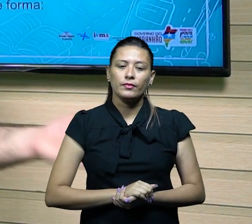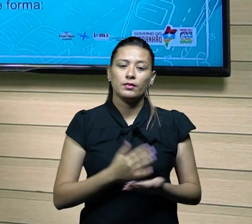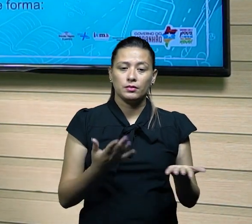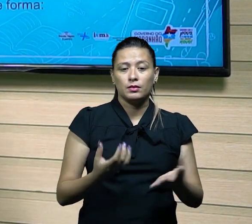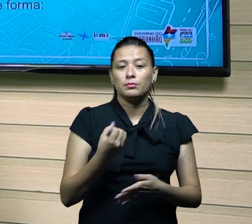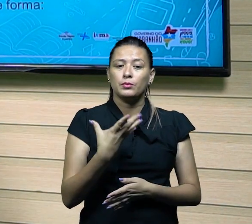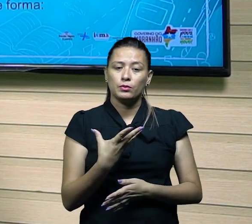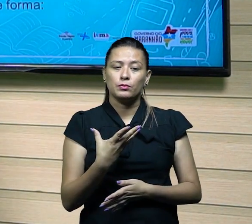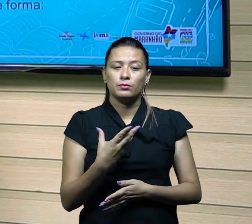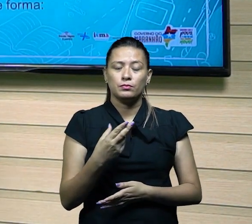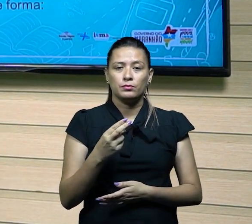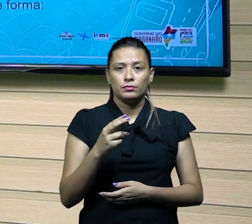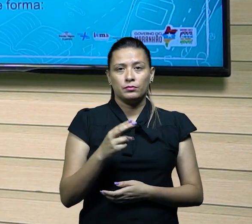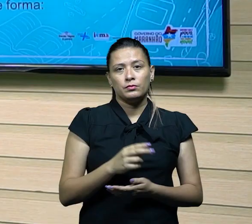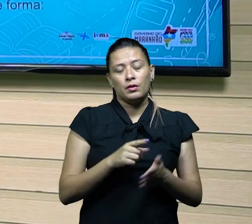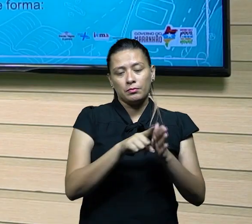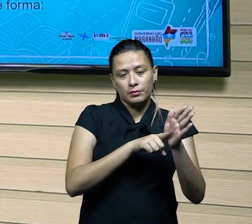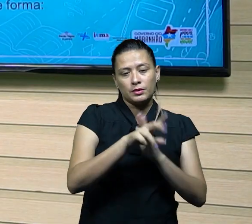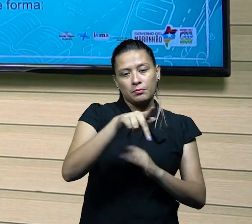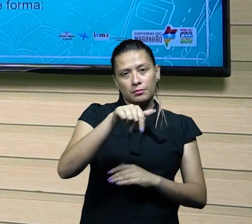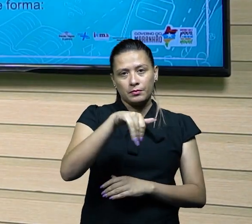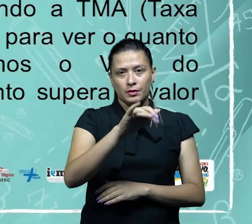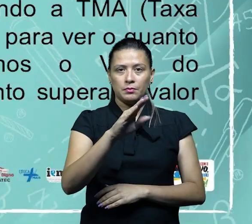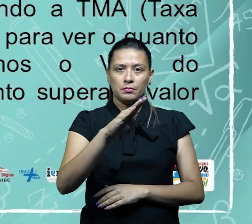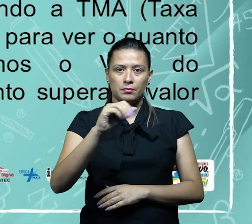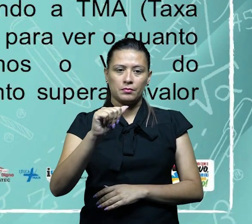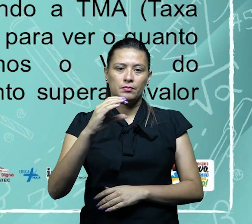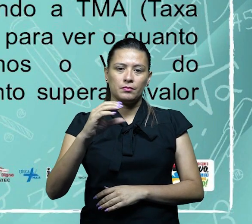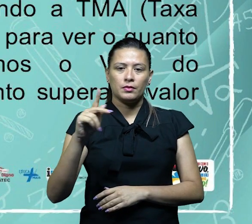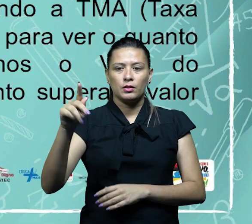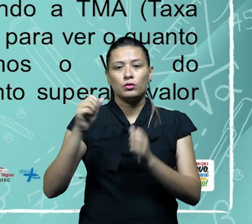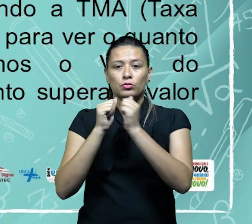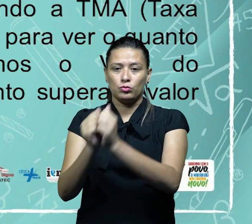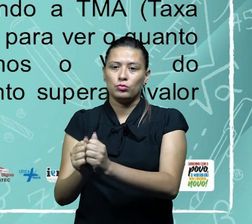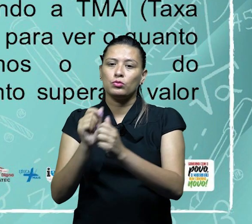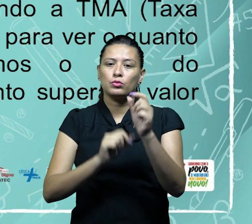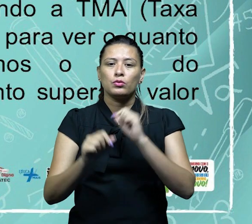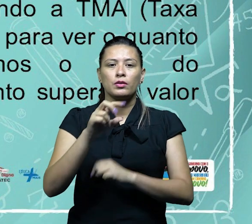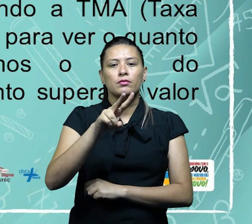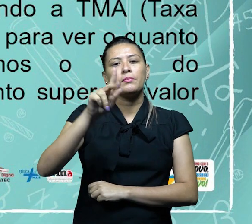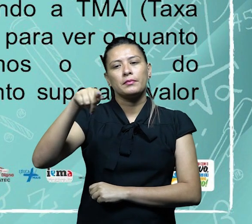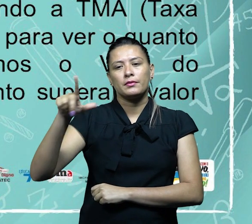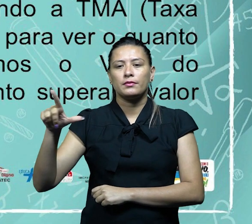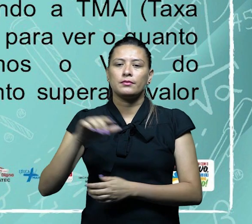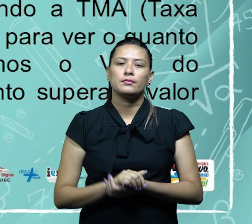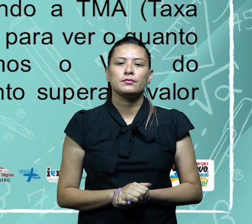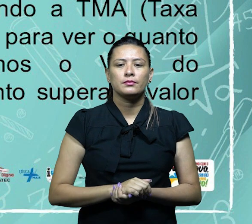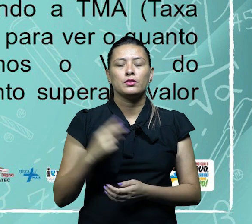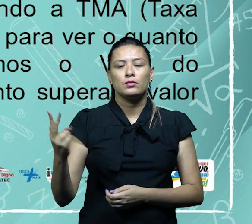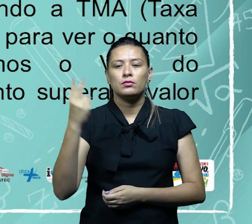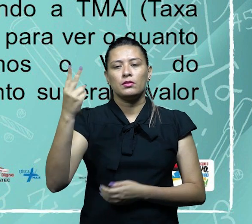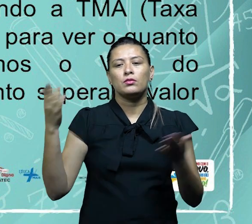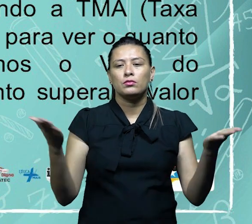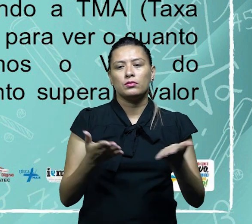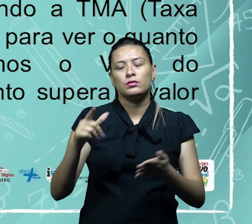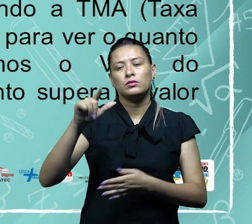anos, para a nossa realidade, certinho? Para a atualidade, tá bem? Então ele vai trazer o fluxo de caixa futuro à data de hoje, descontando